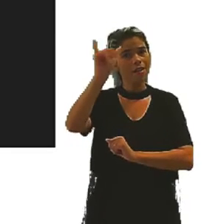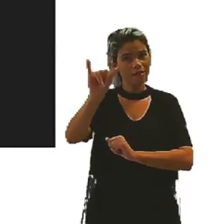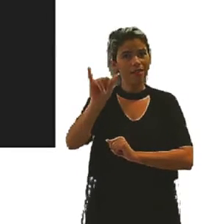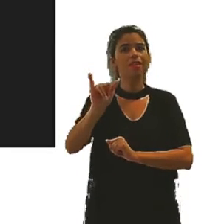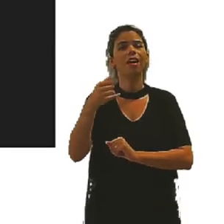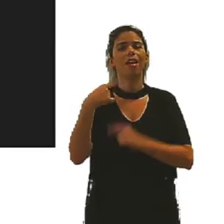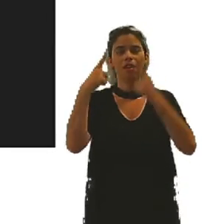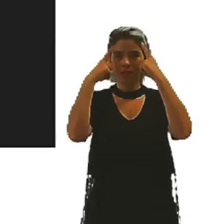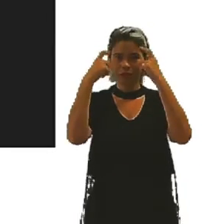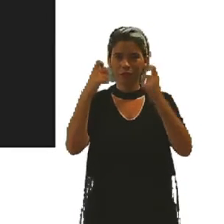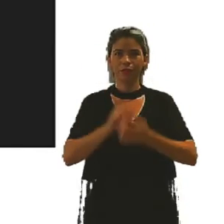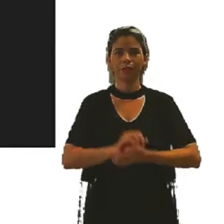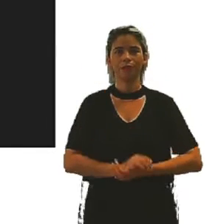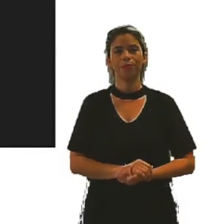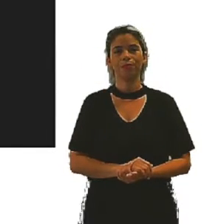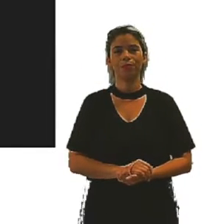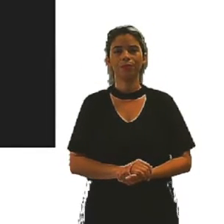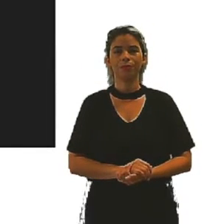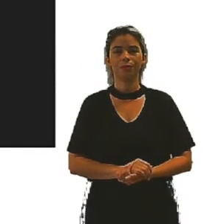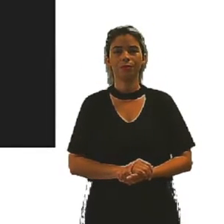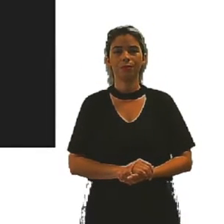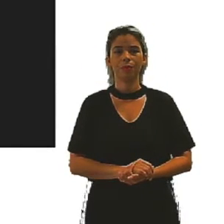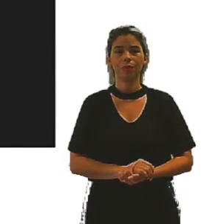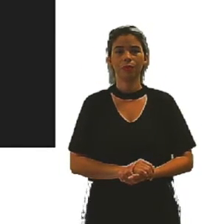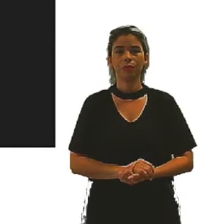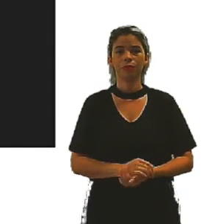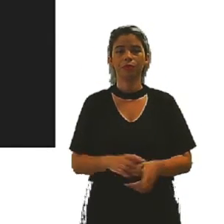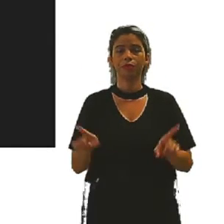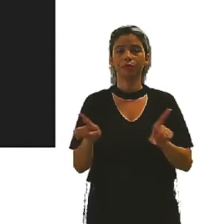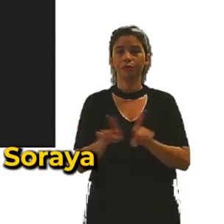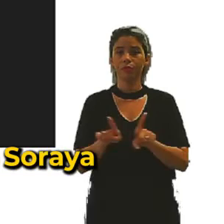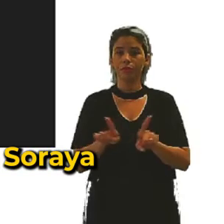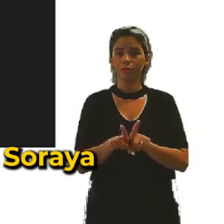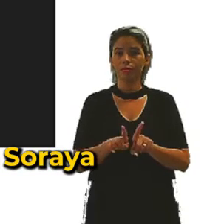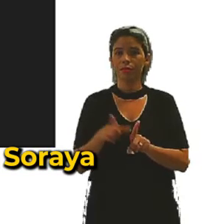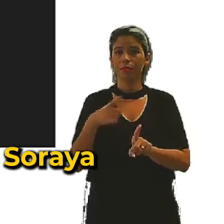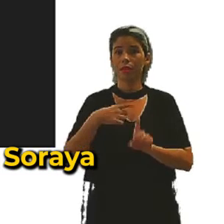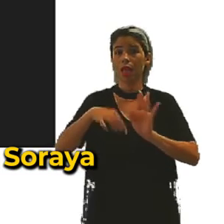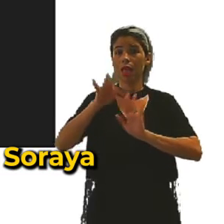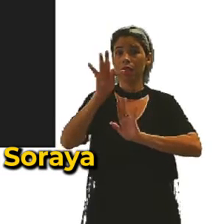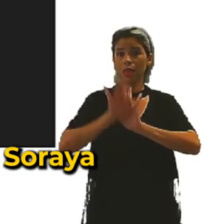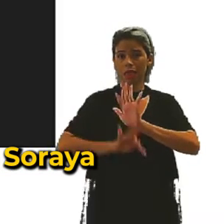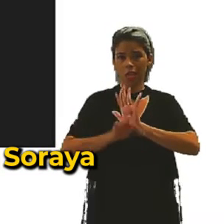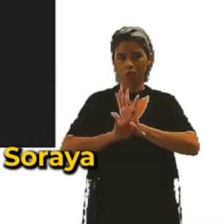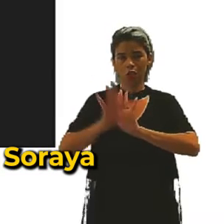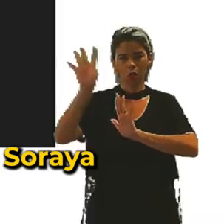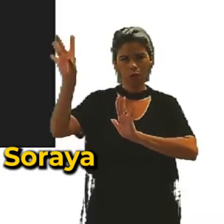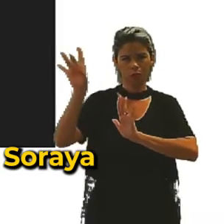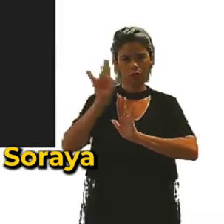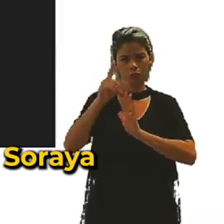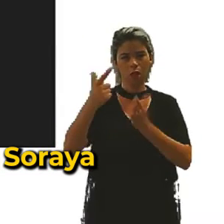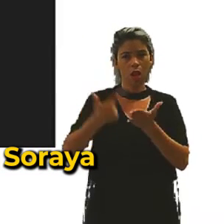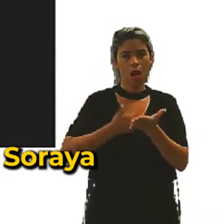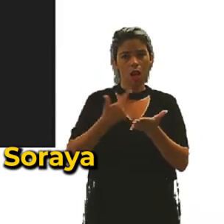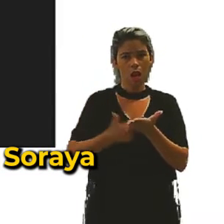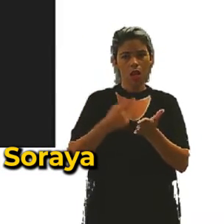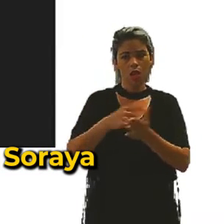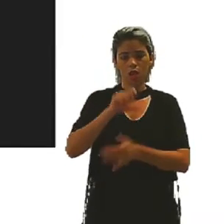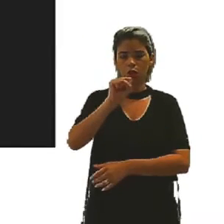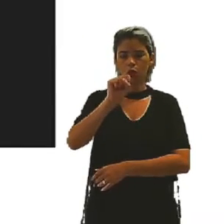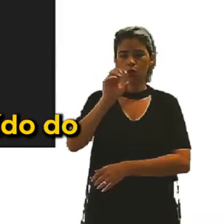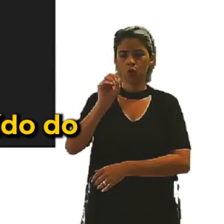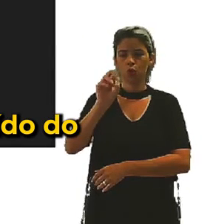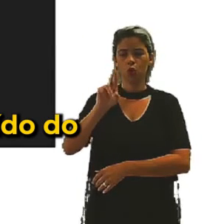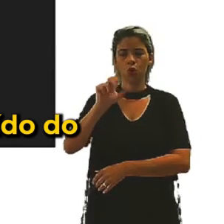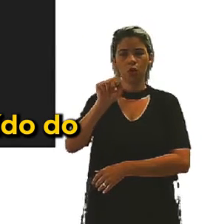enfrentamento. Eu trago aqui também um texto extraído, né, do livro da epistemóloga Soraya